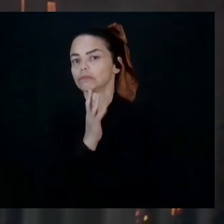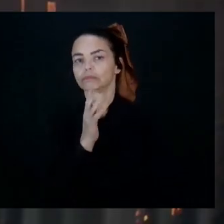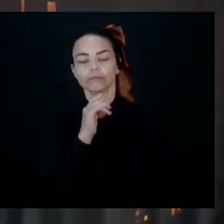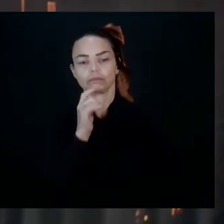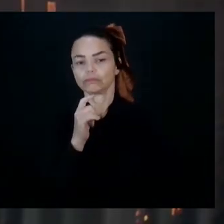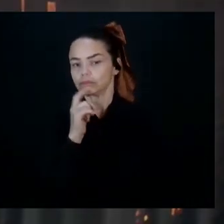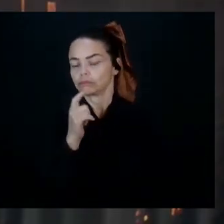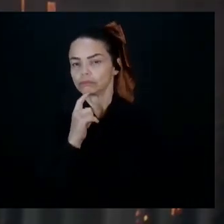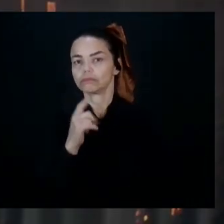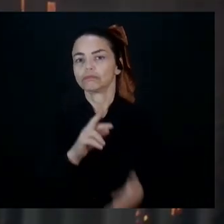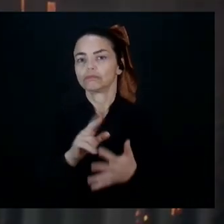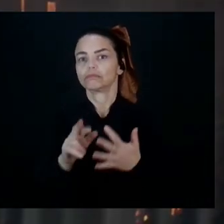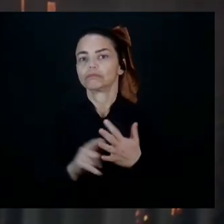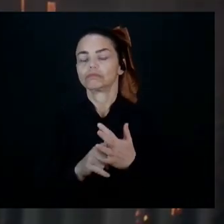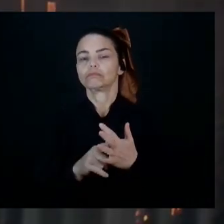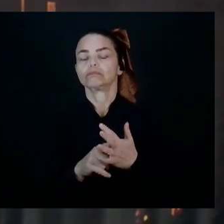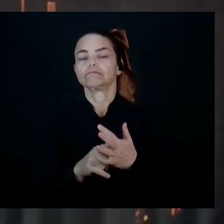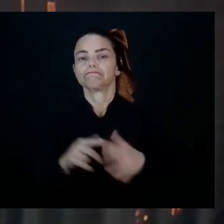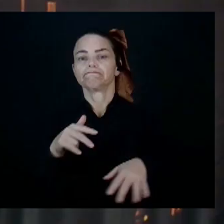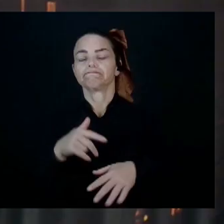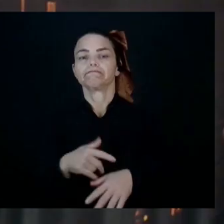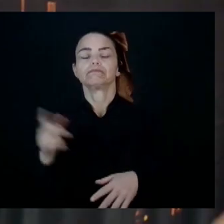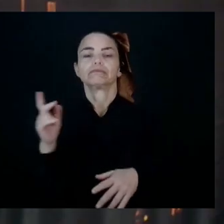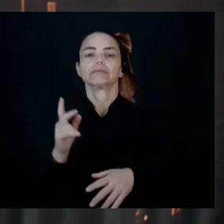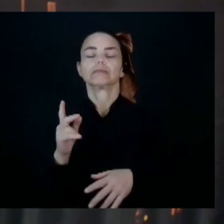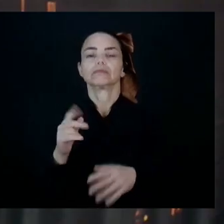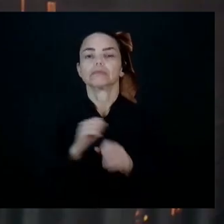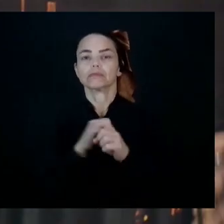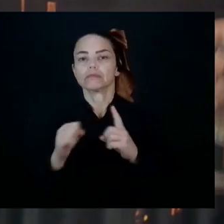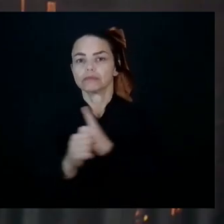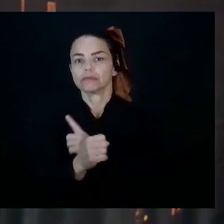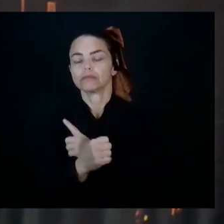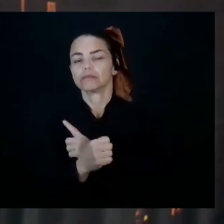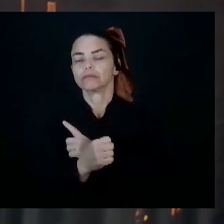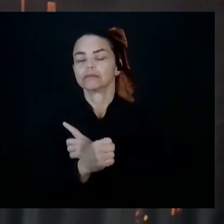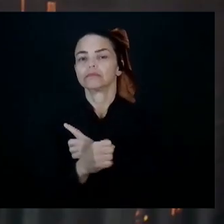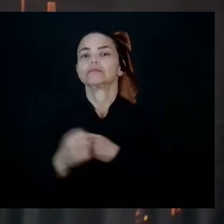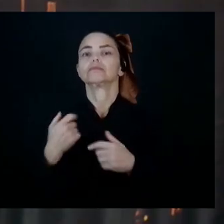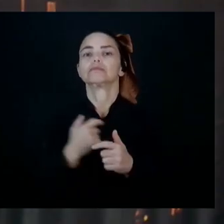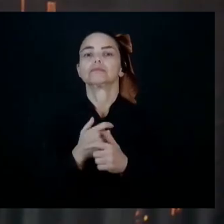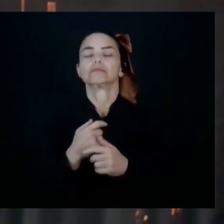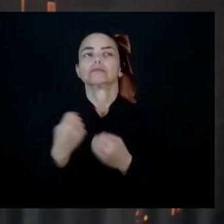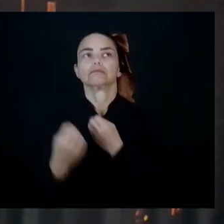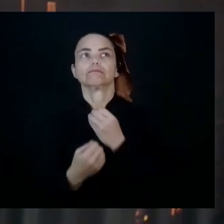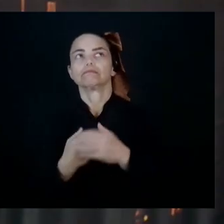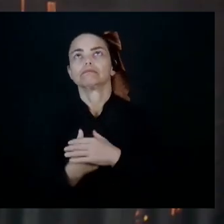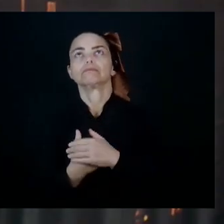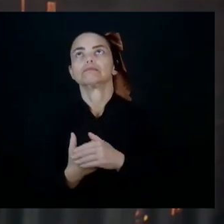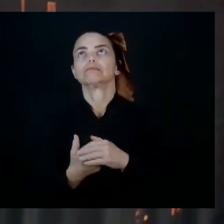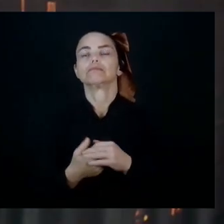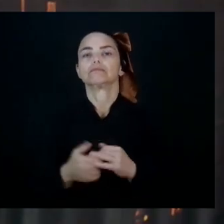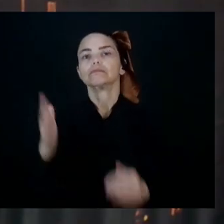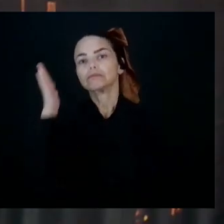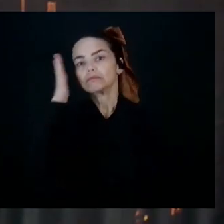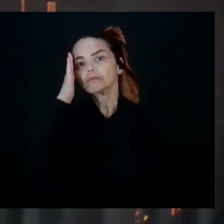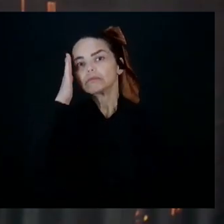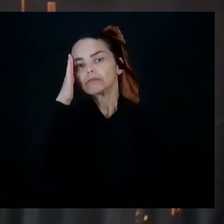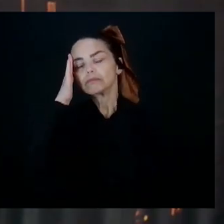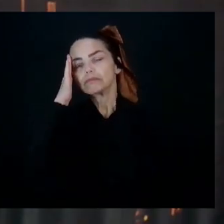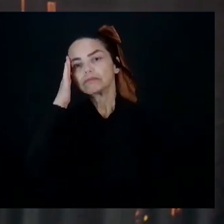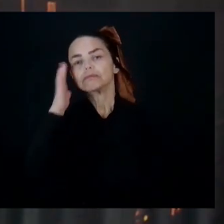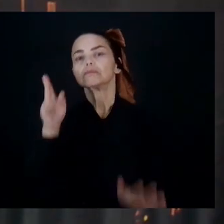está protagonizando isso na sociedade, uma das formas é entender o